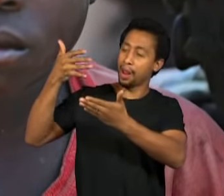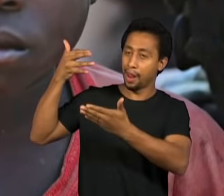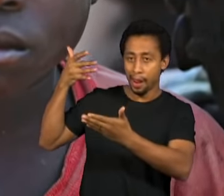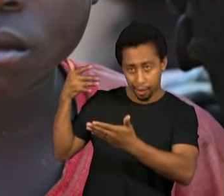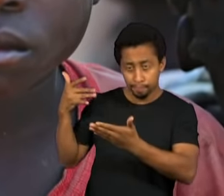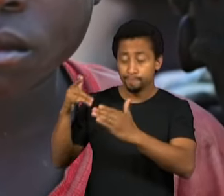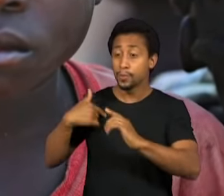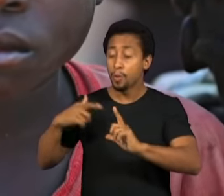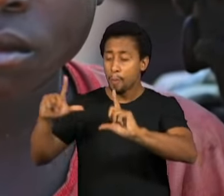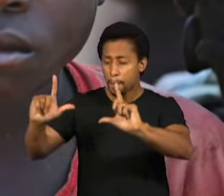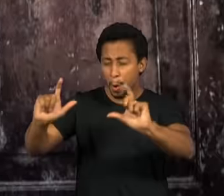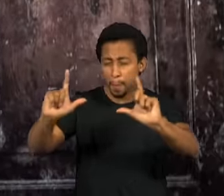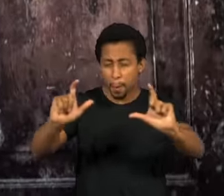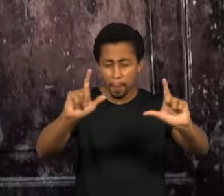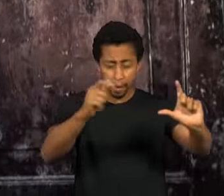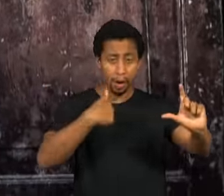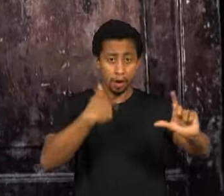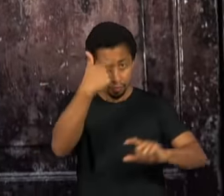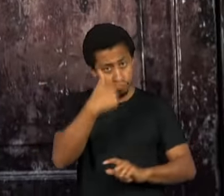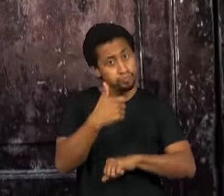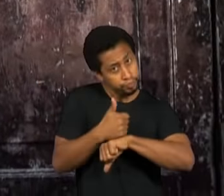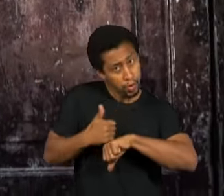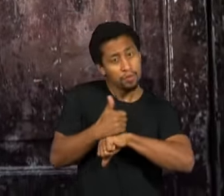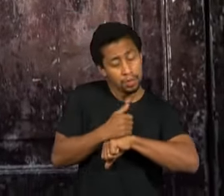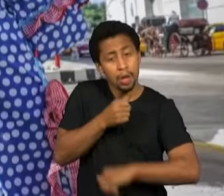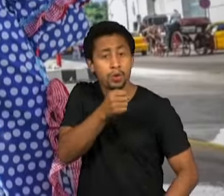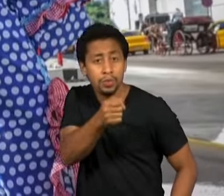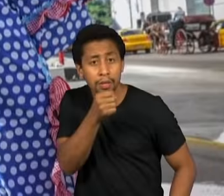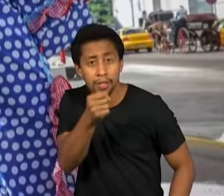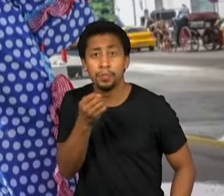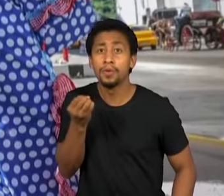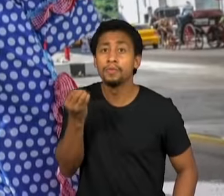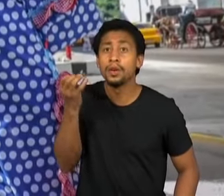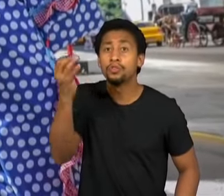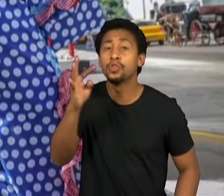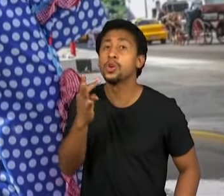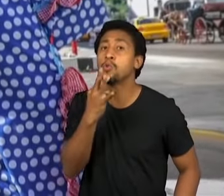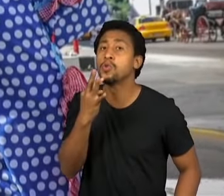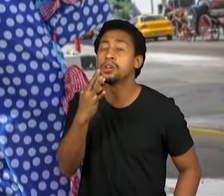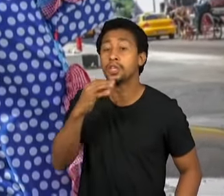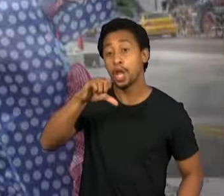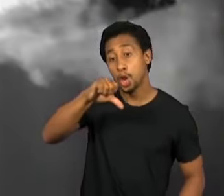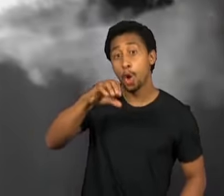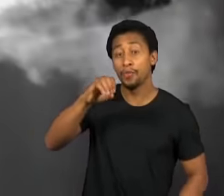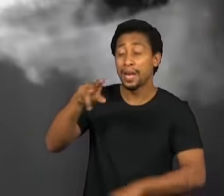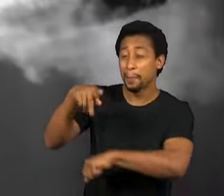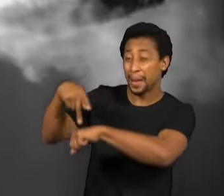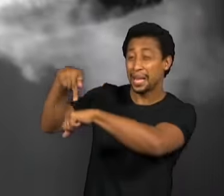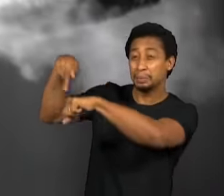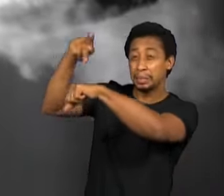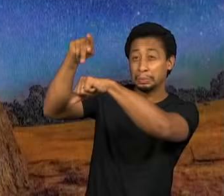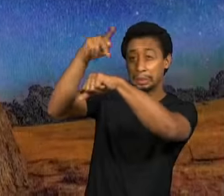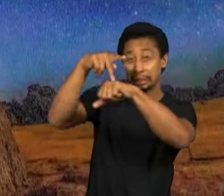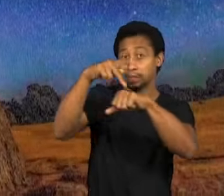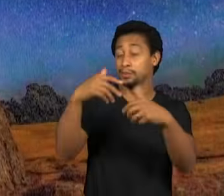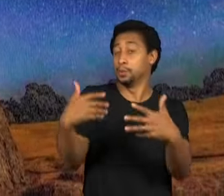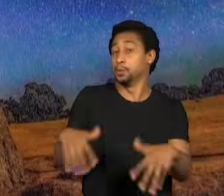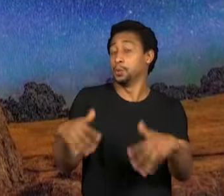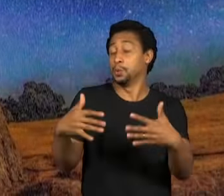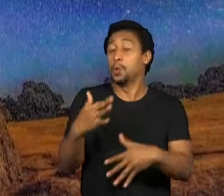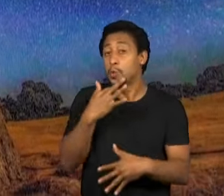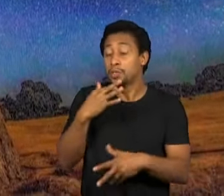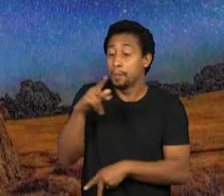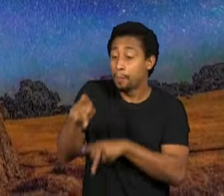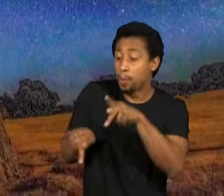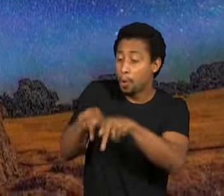Como fotojornalista, tive a chance de conhecer mais de 90 países, pessoas do mundo inteiro e a diversidade cultural de diversos povos.